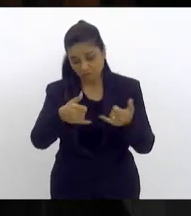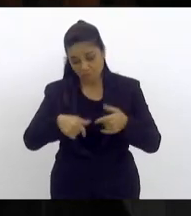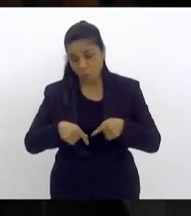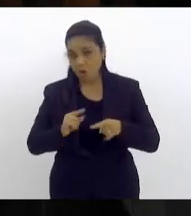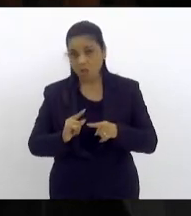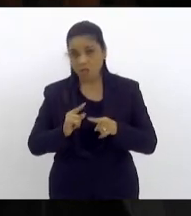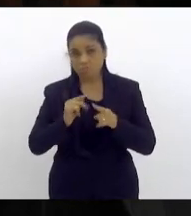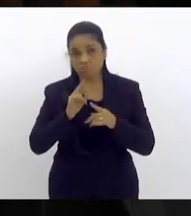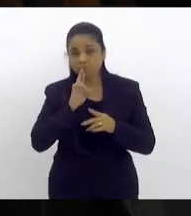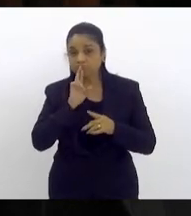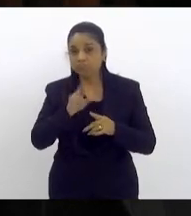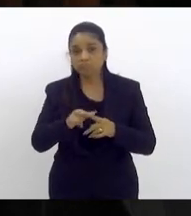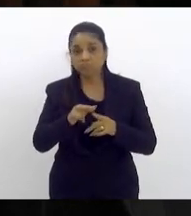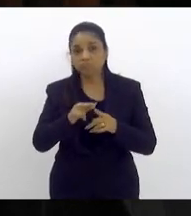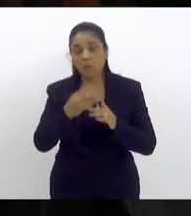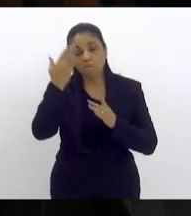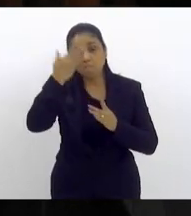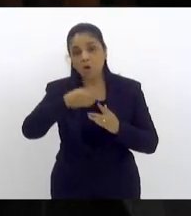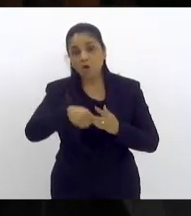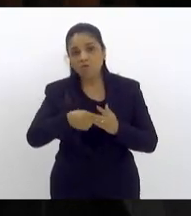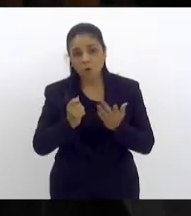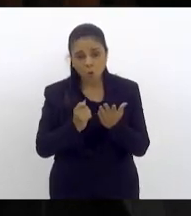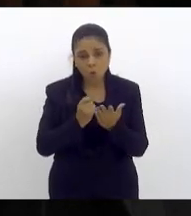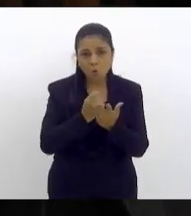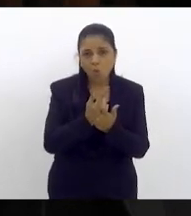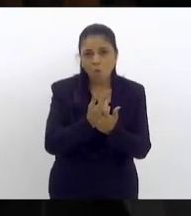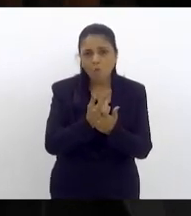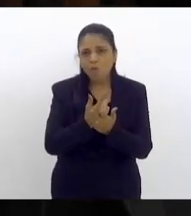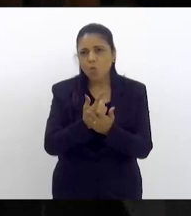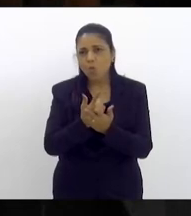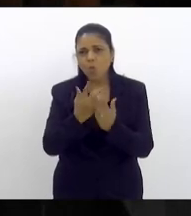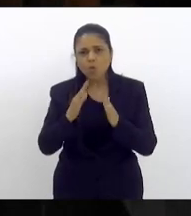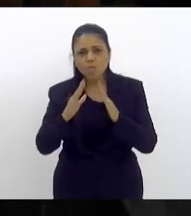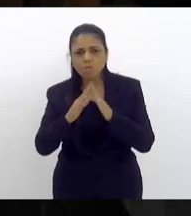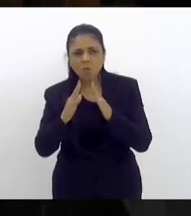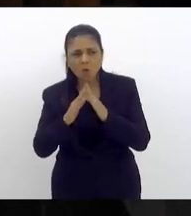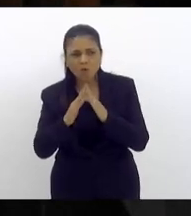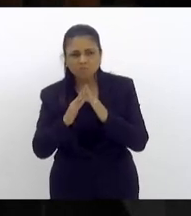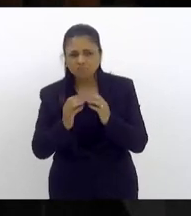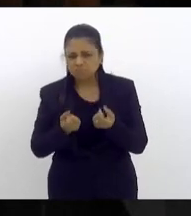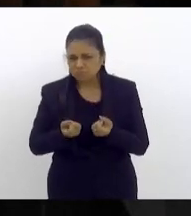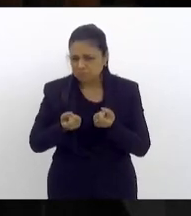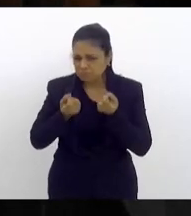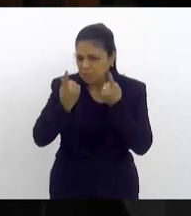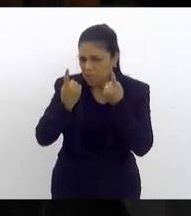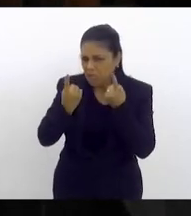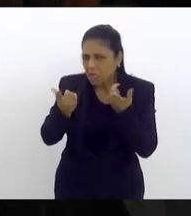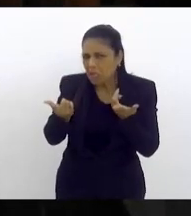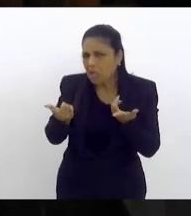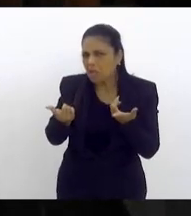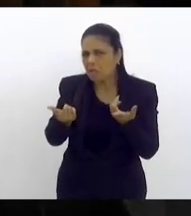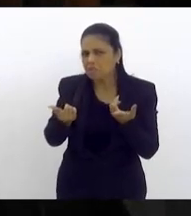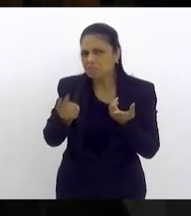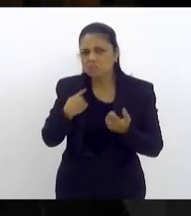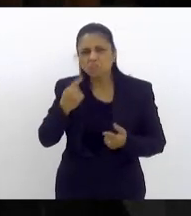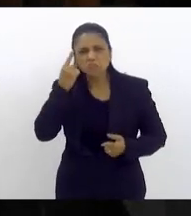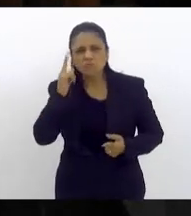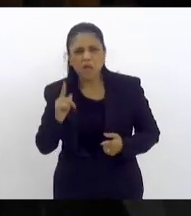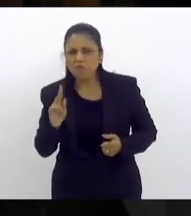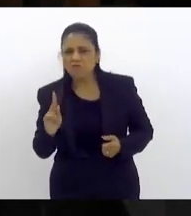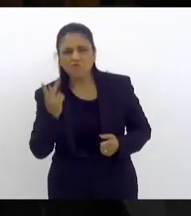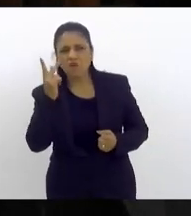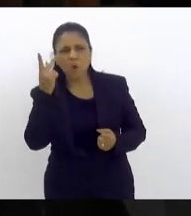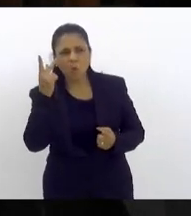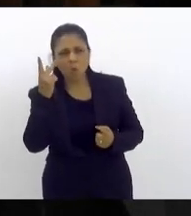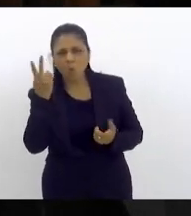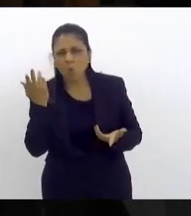foi se meter numa compra de um imóvel uma compra obscura estranha de um imóvel que ninguém sabia o valor de mercado